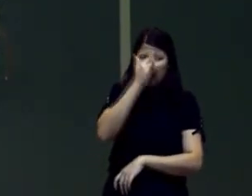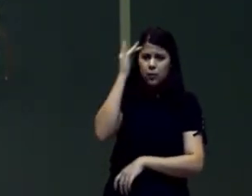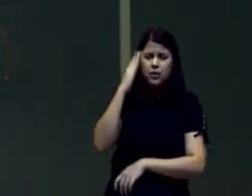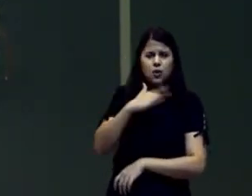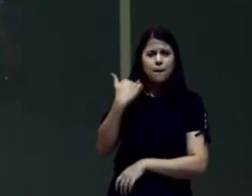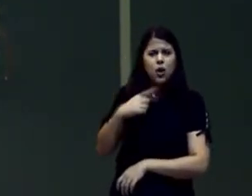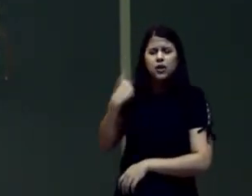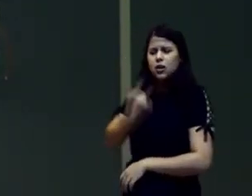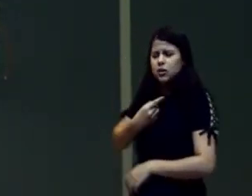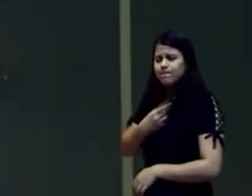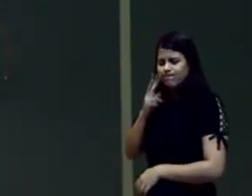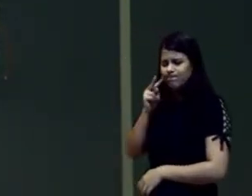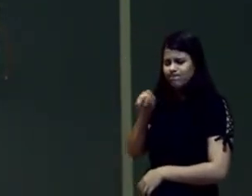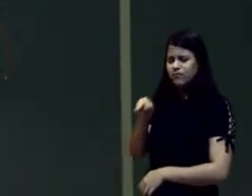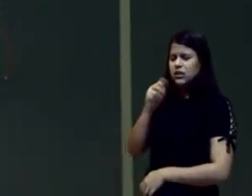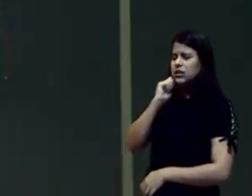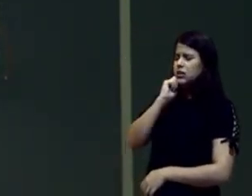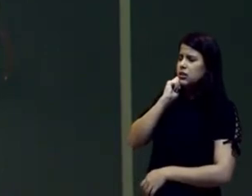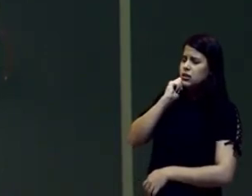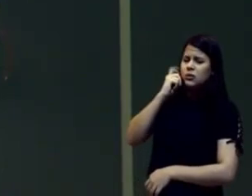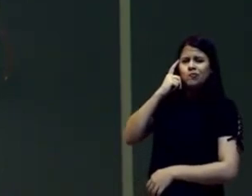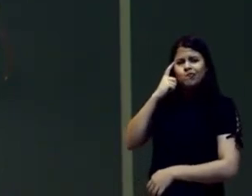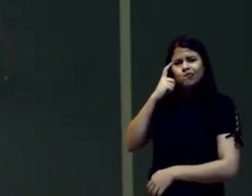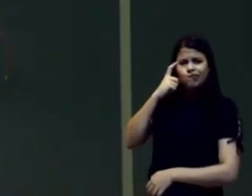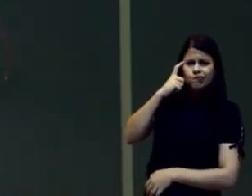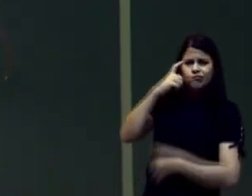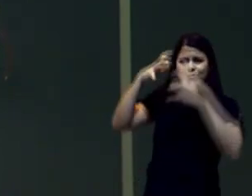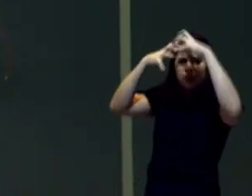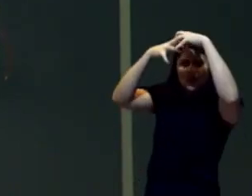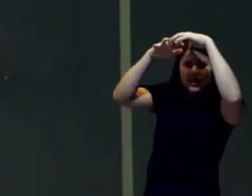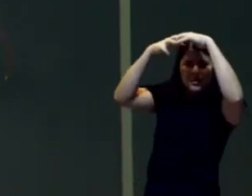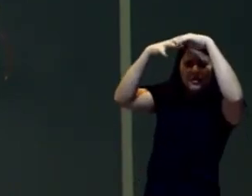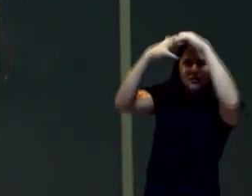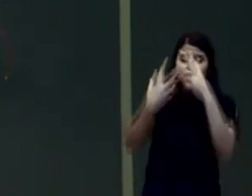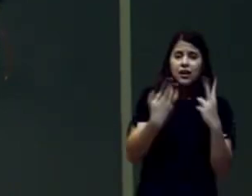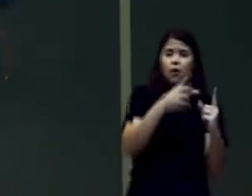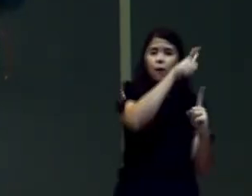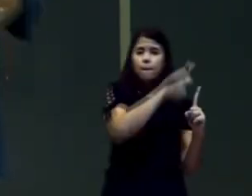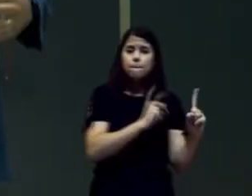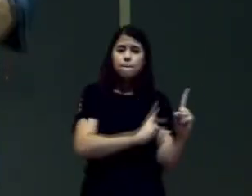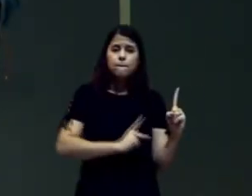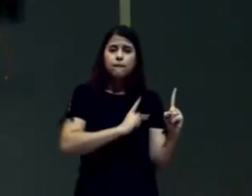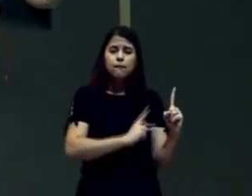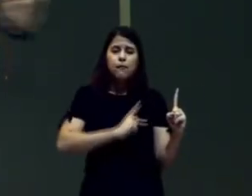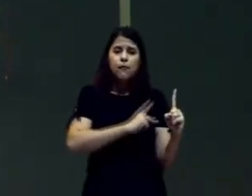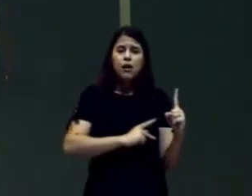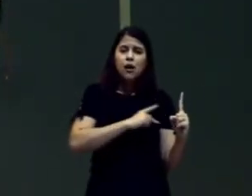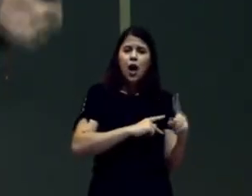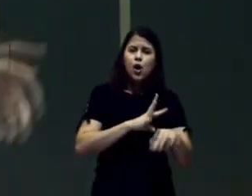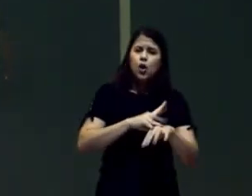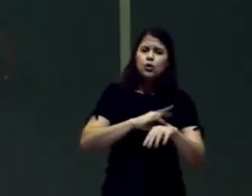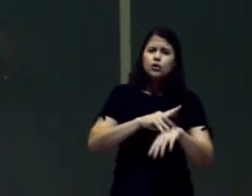Aquele que está em uma situação como a que Paulo estava, de muitas maneiras e de alguma forma, está pensando sobre o fim da vida,